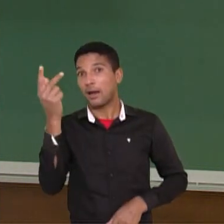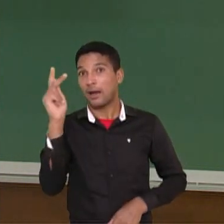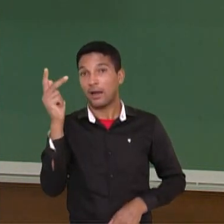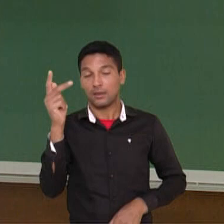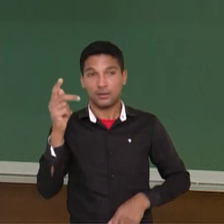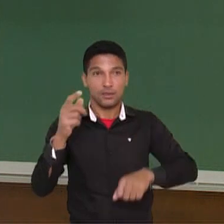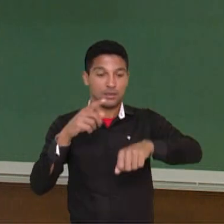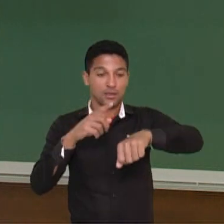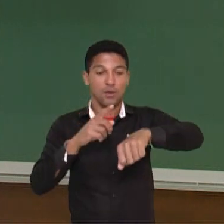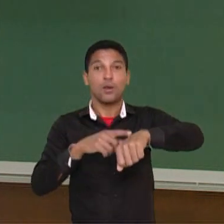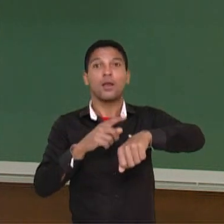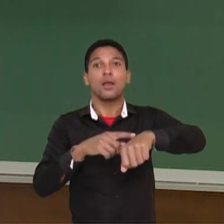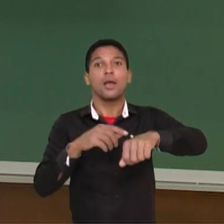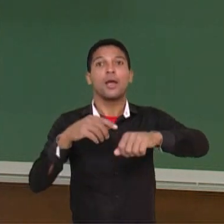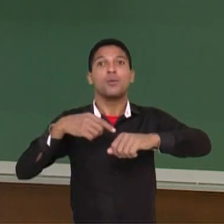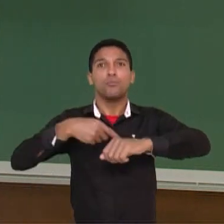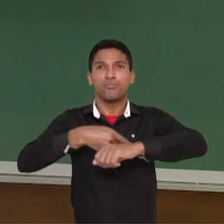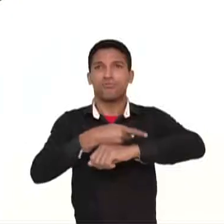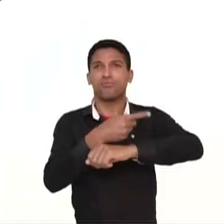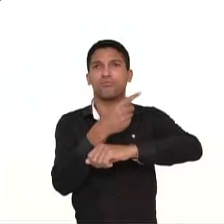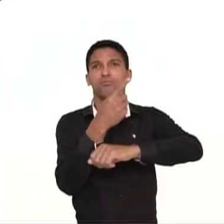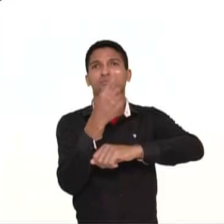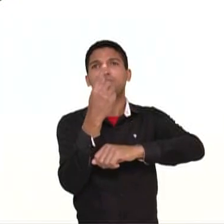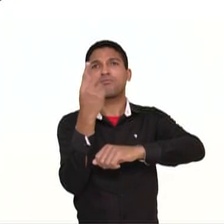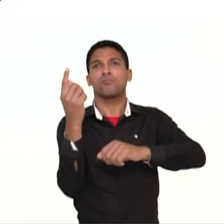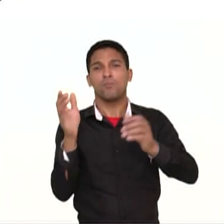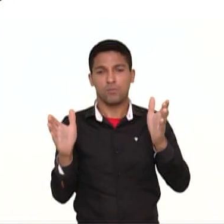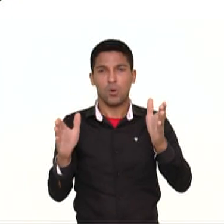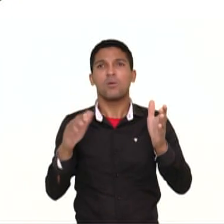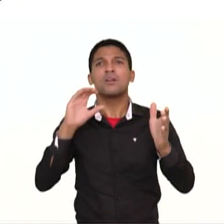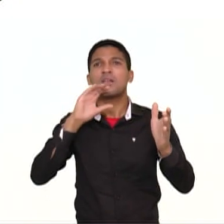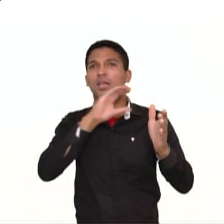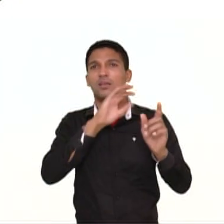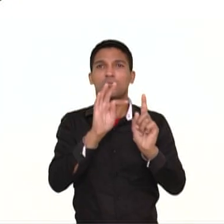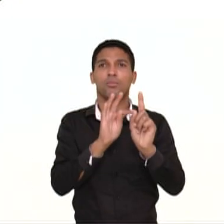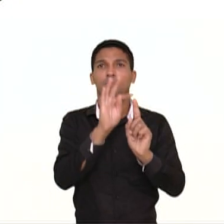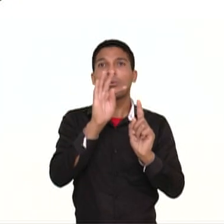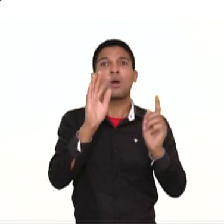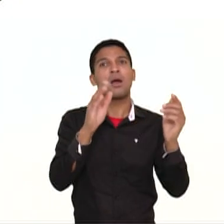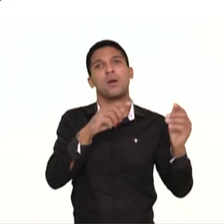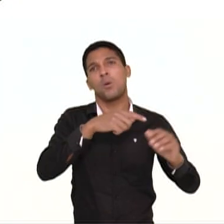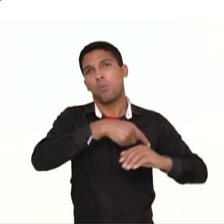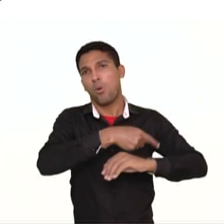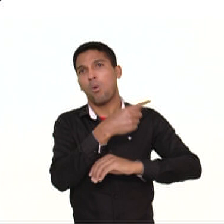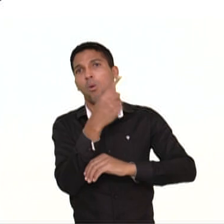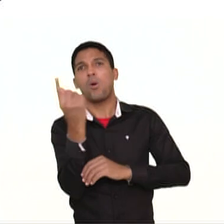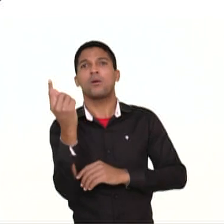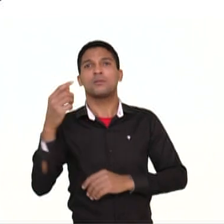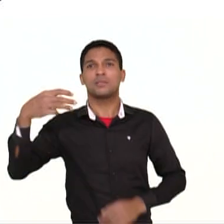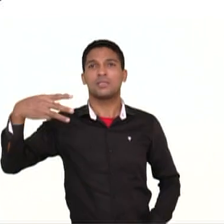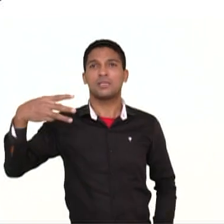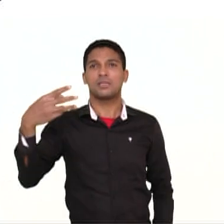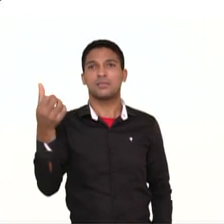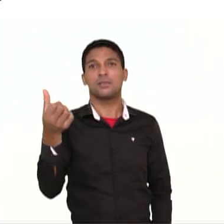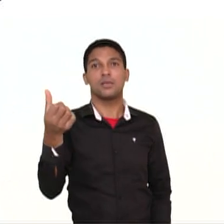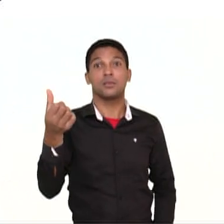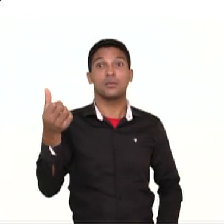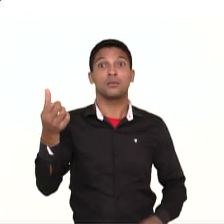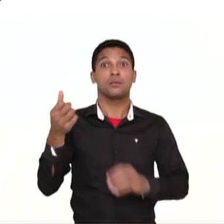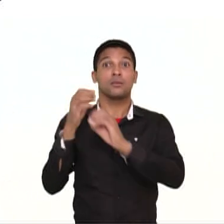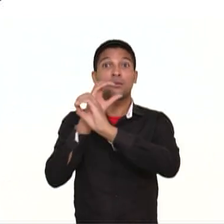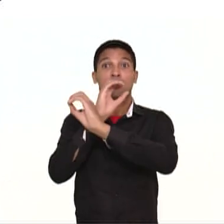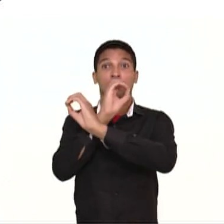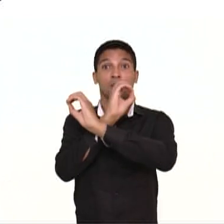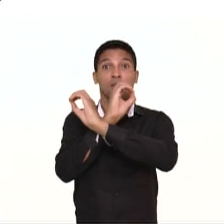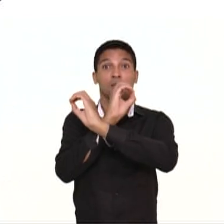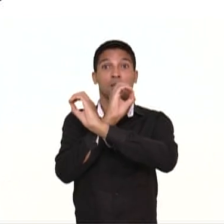beleza? Vamos lá. O item A, tá lá, já resolvidinho para vocês. A função eu guardei ali em cima. Eu quero saber qual é a temperatura às